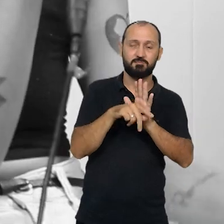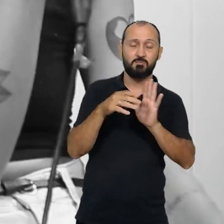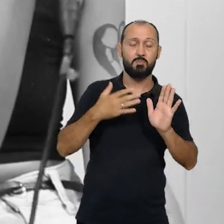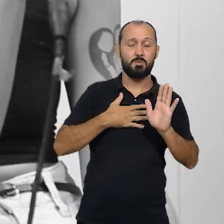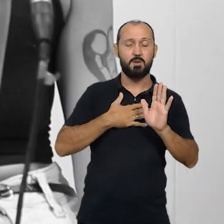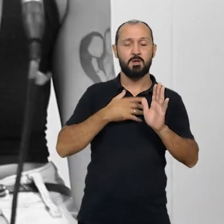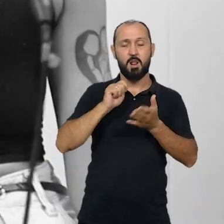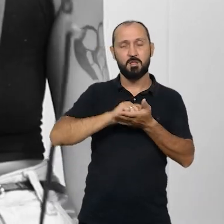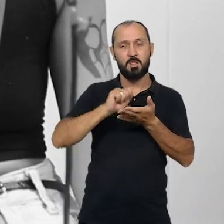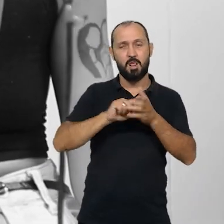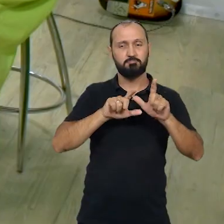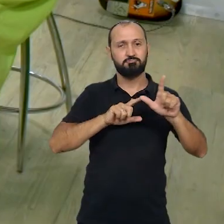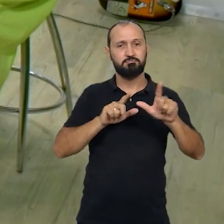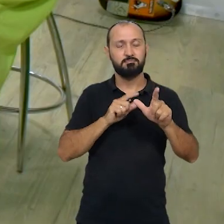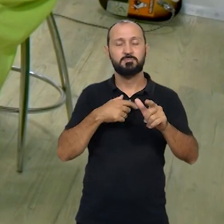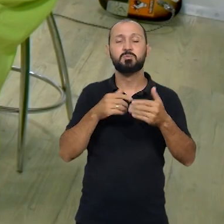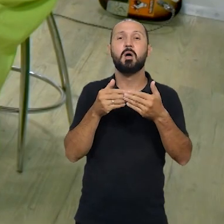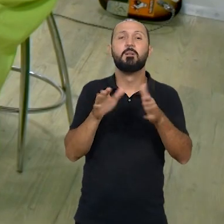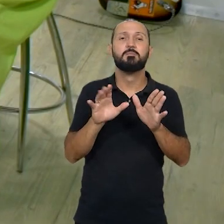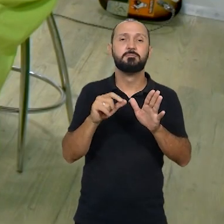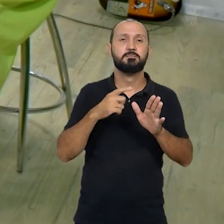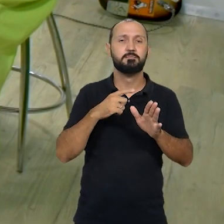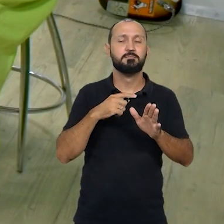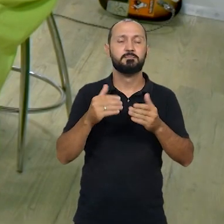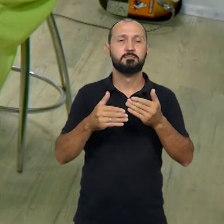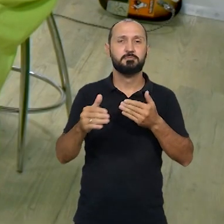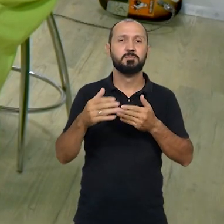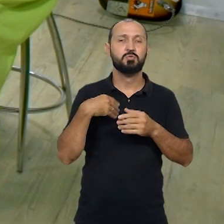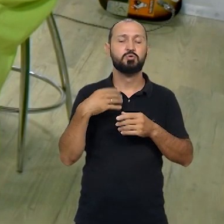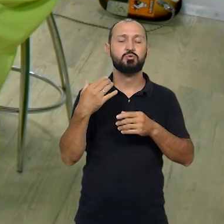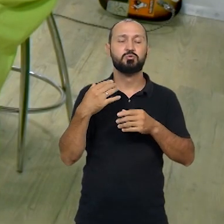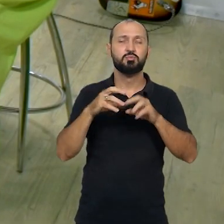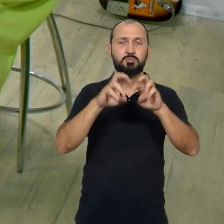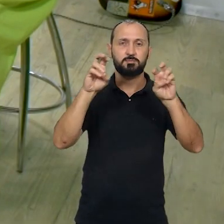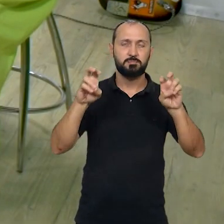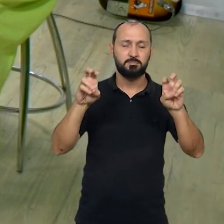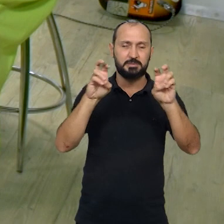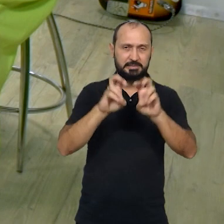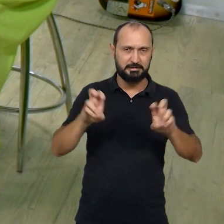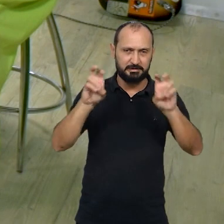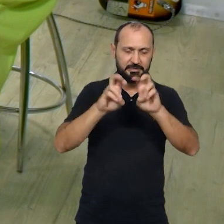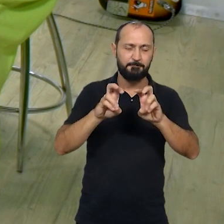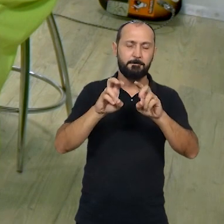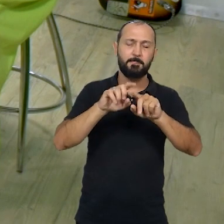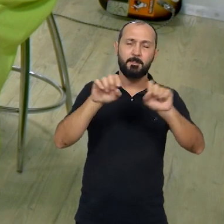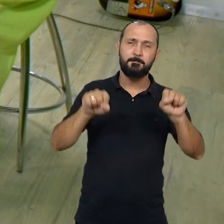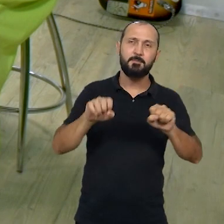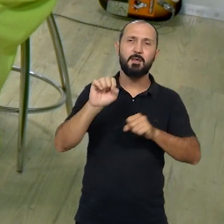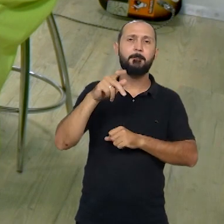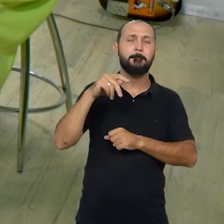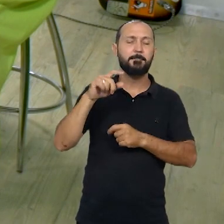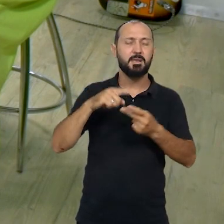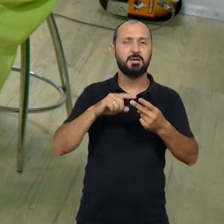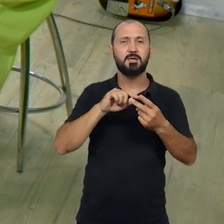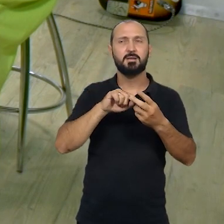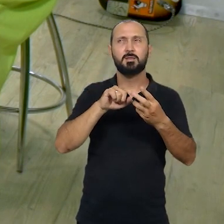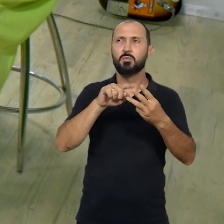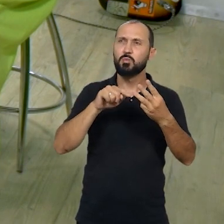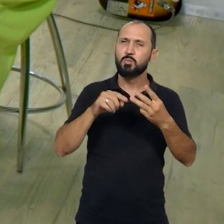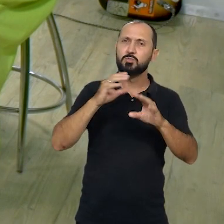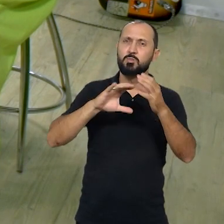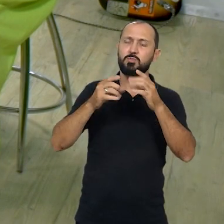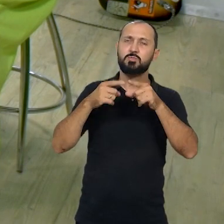também são covers de músicas feitas ou interpretadas por mulheres também. A maioria